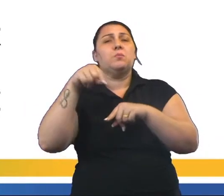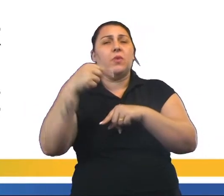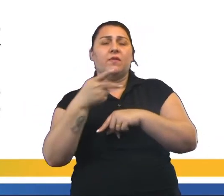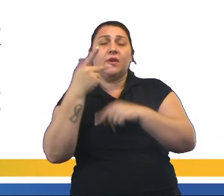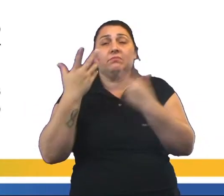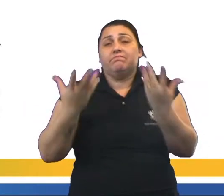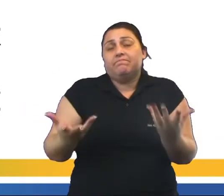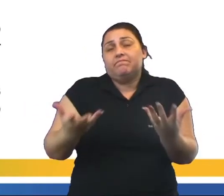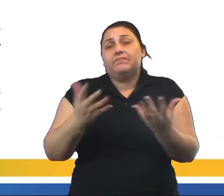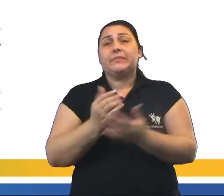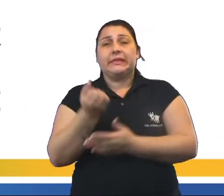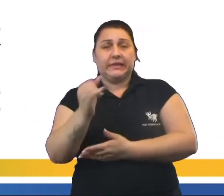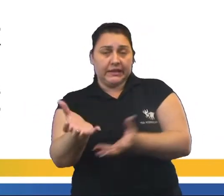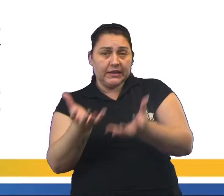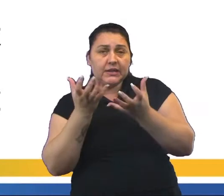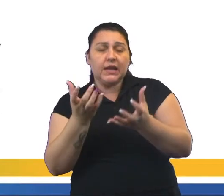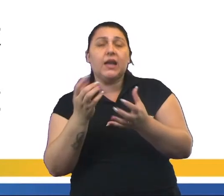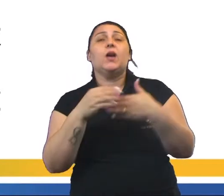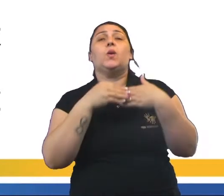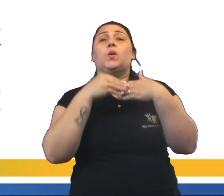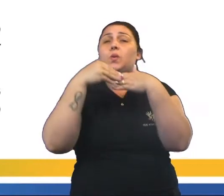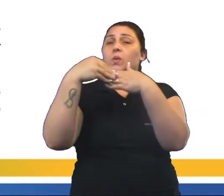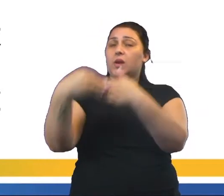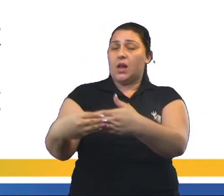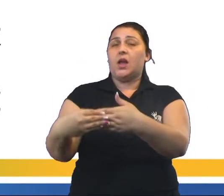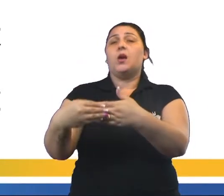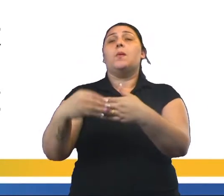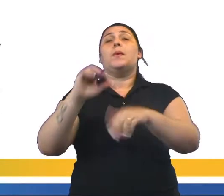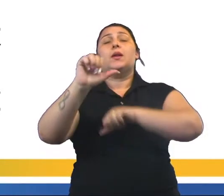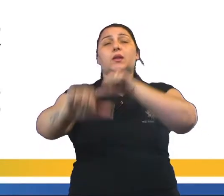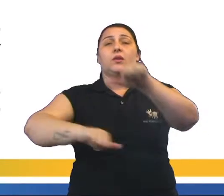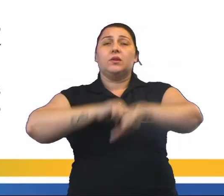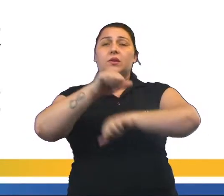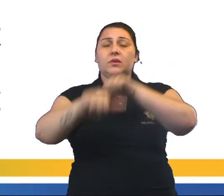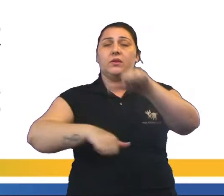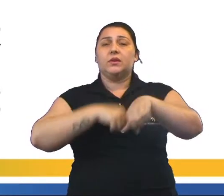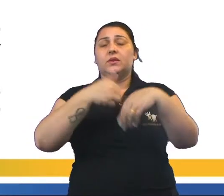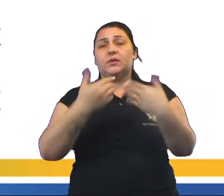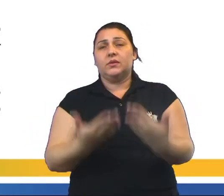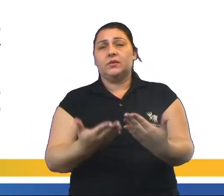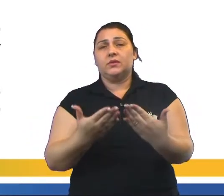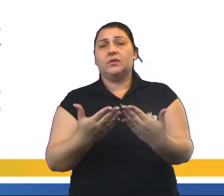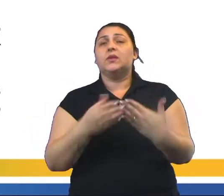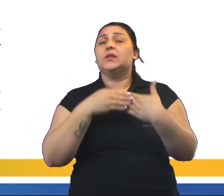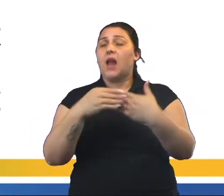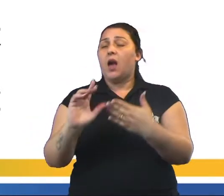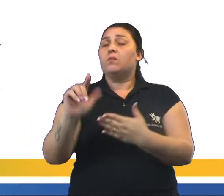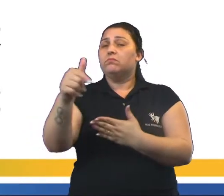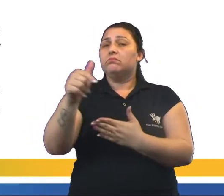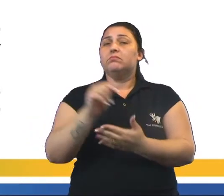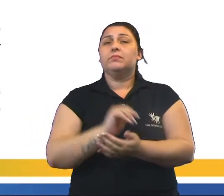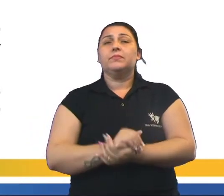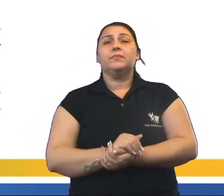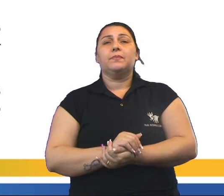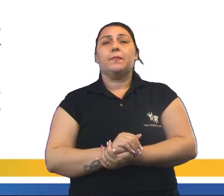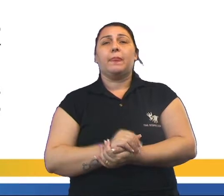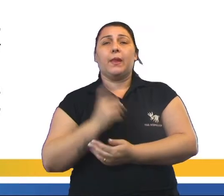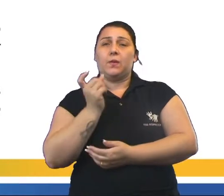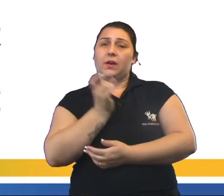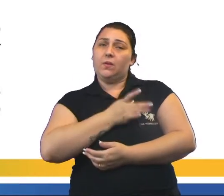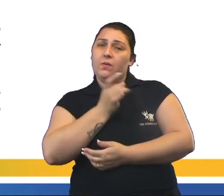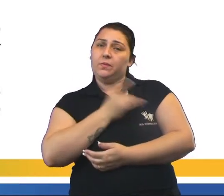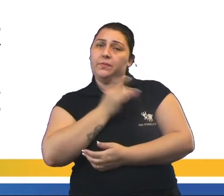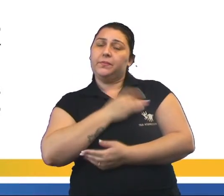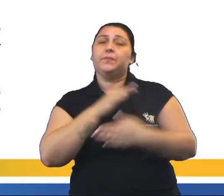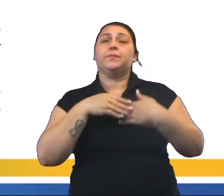depois ele falou assim, se quiser, eu levo para trocar e tal, te trago outra. Eu fiquei com medo